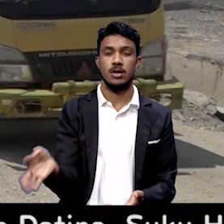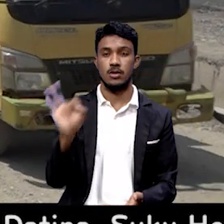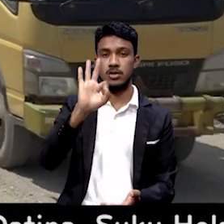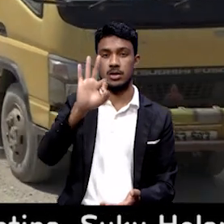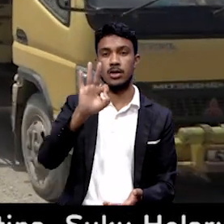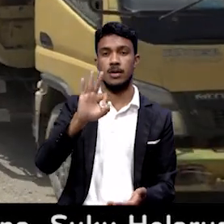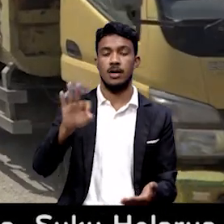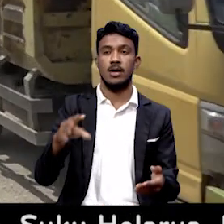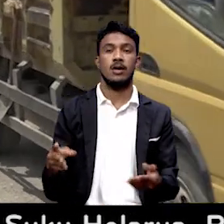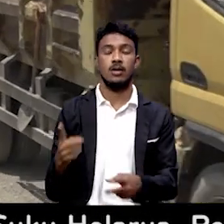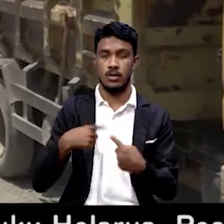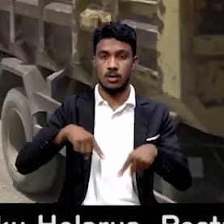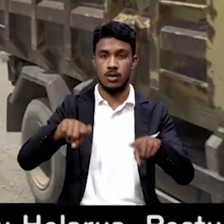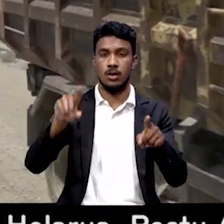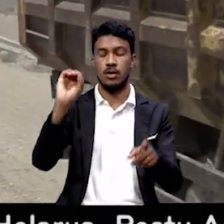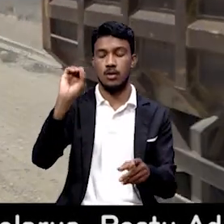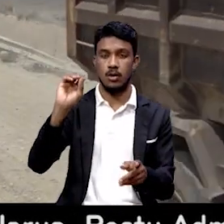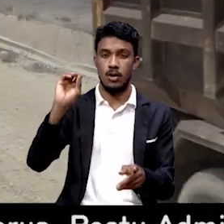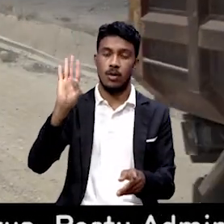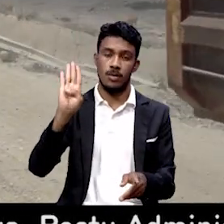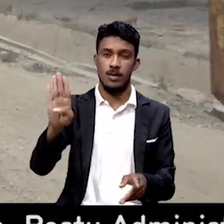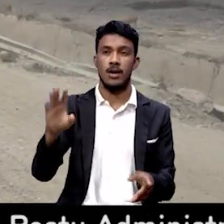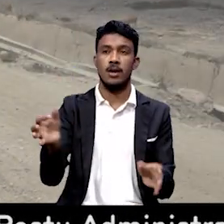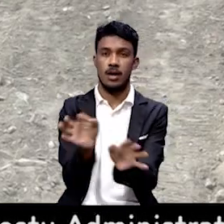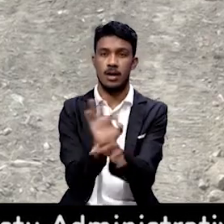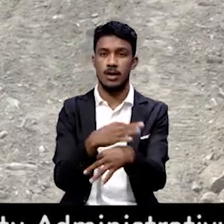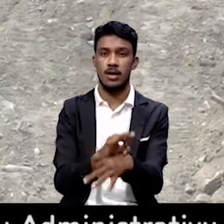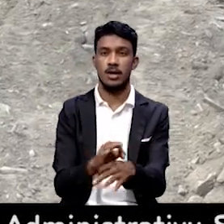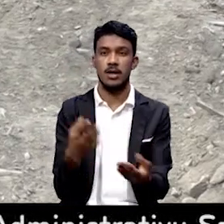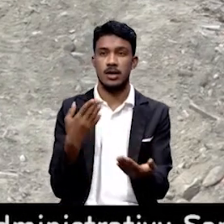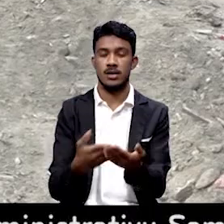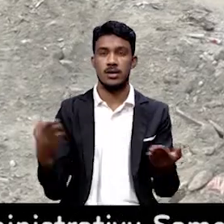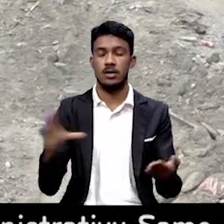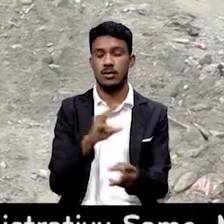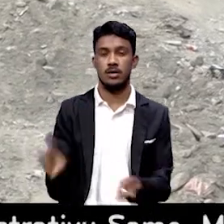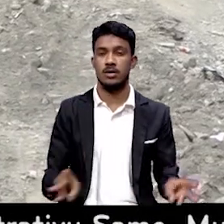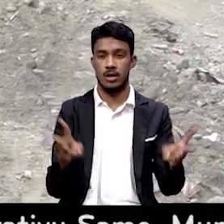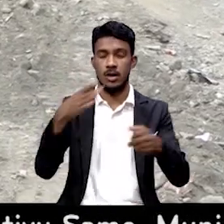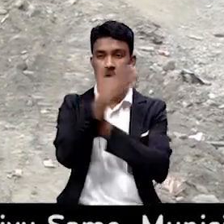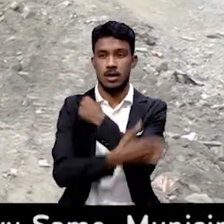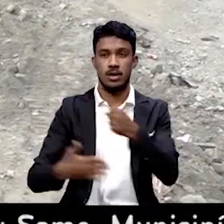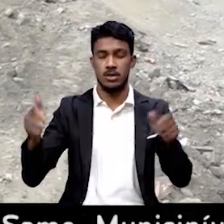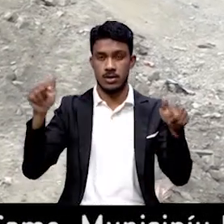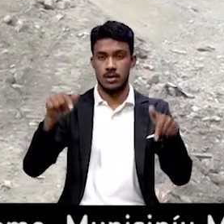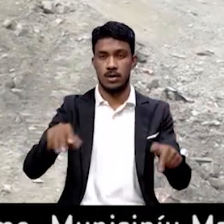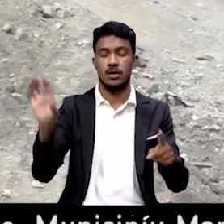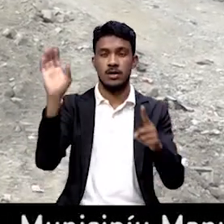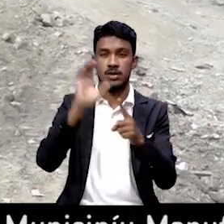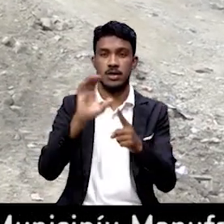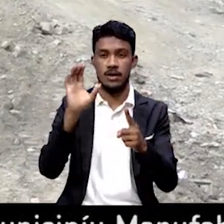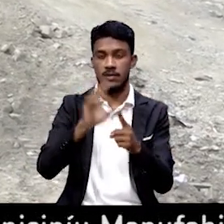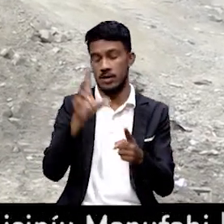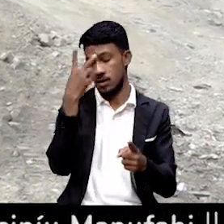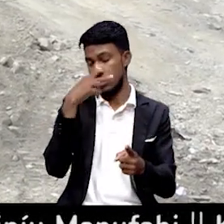ba direção geral obras públicas, rodiadia infraestrutura e arrelara, hanesan chefe de departamento analise